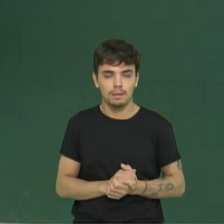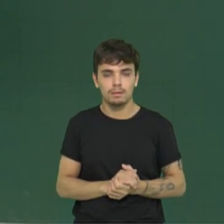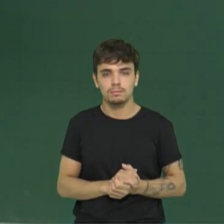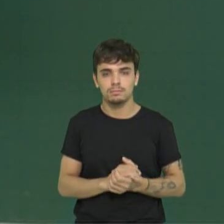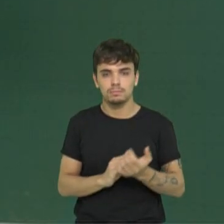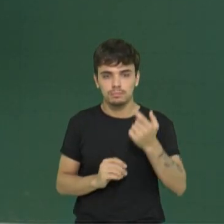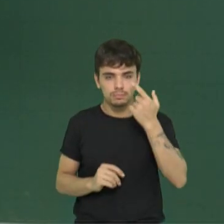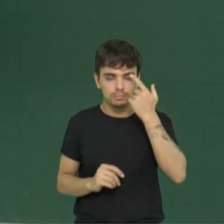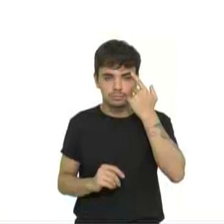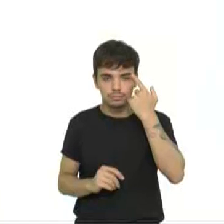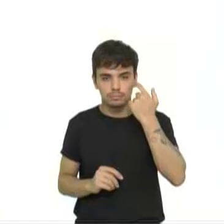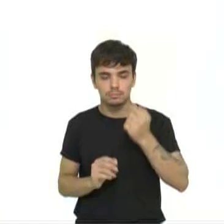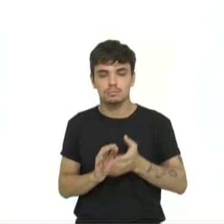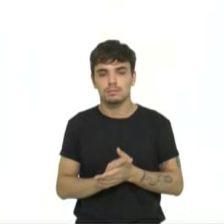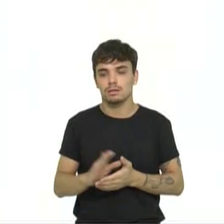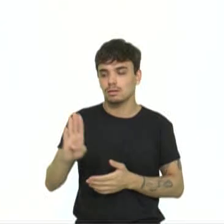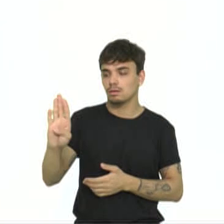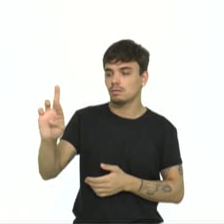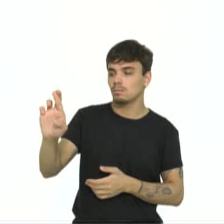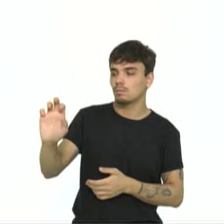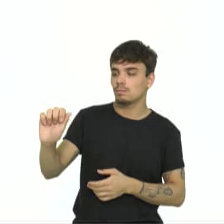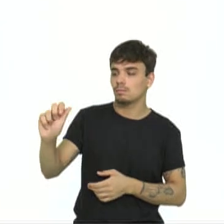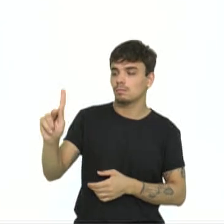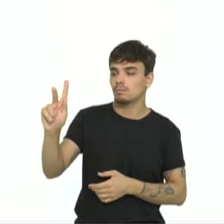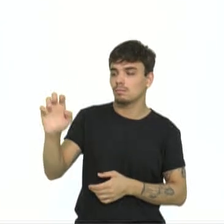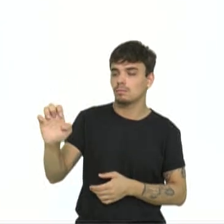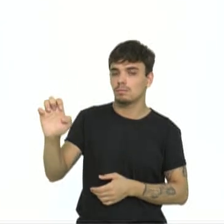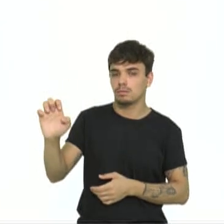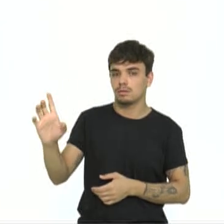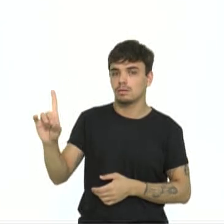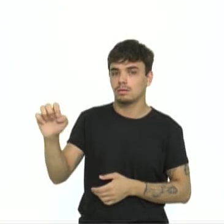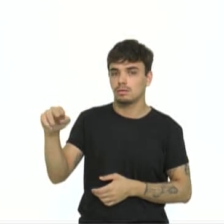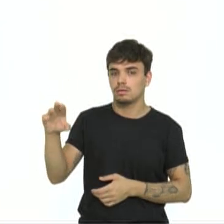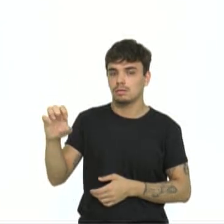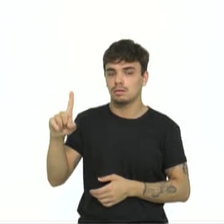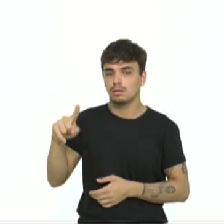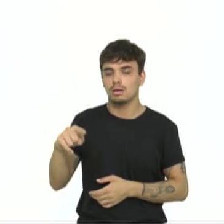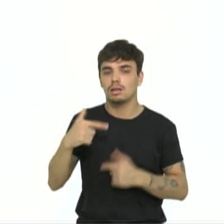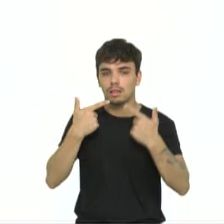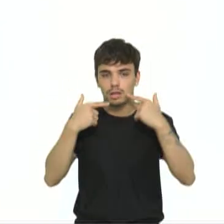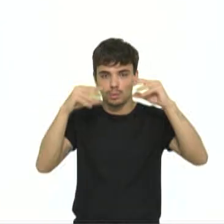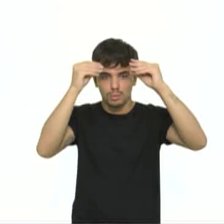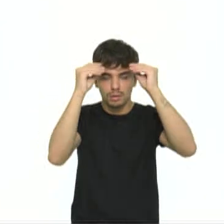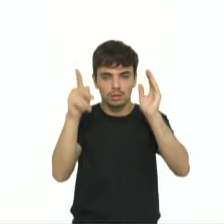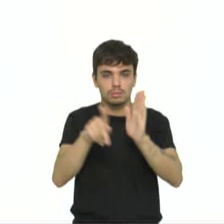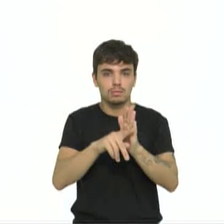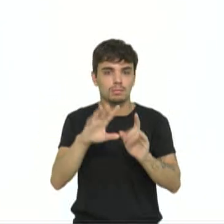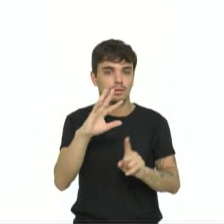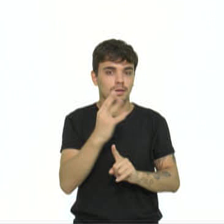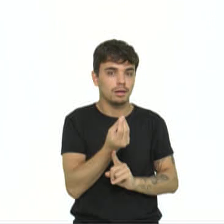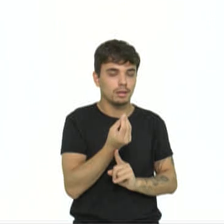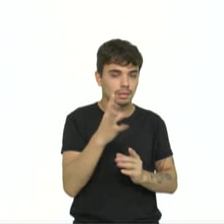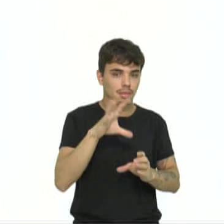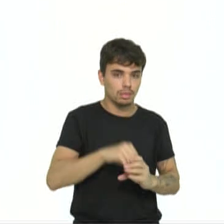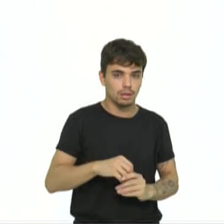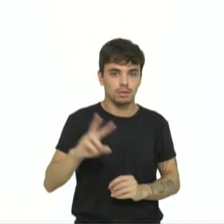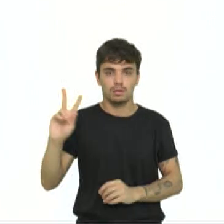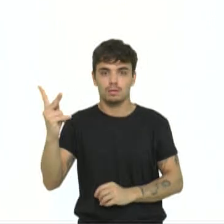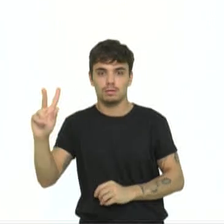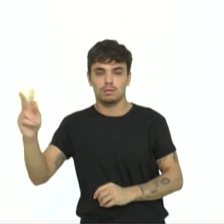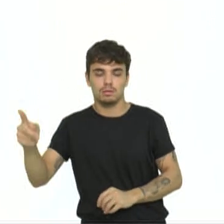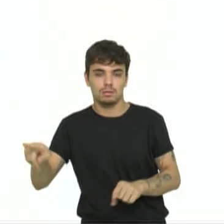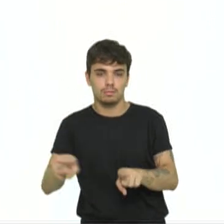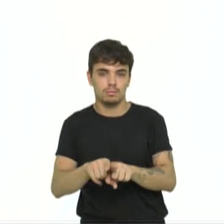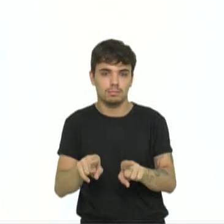O breakdance é a linguagem artística dentro do hip hop, praticada pelos b-boys